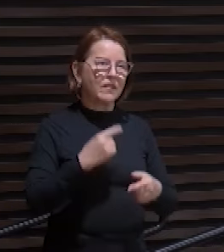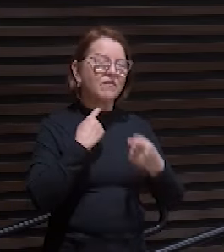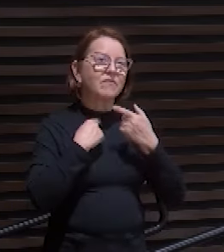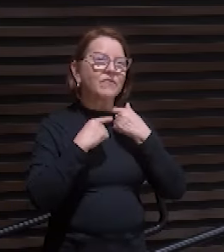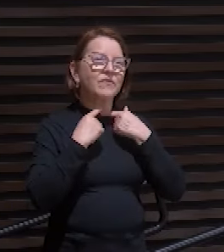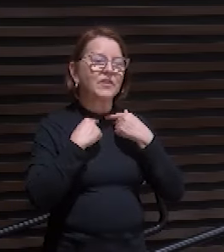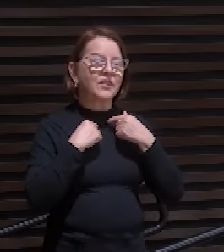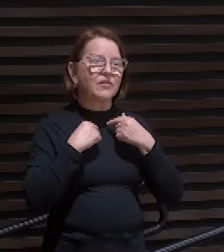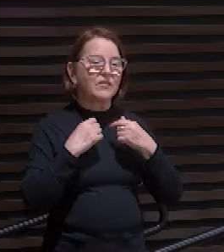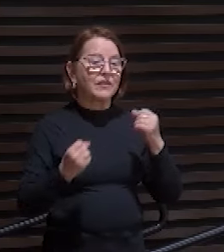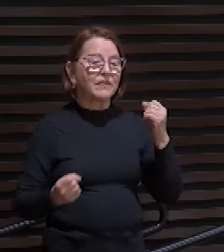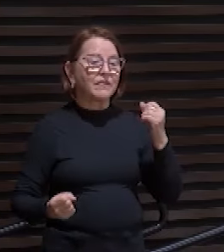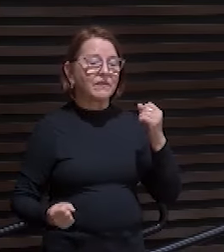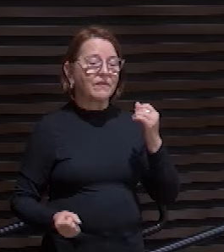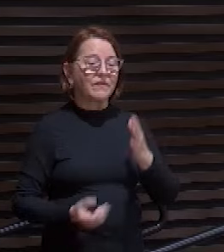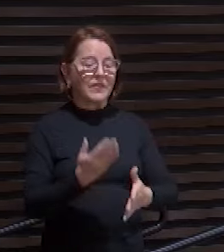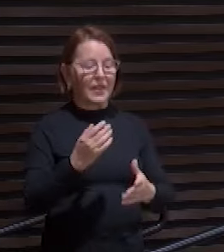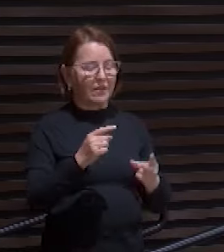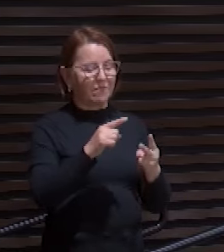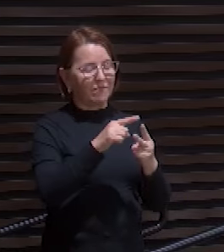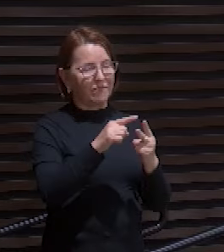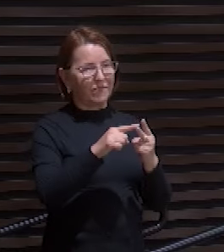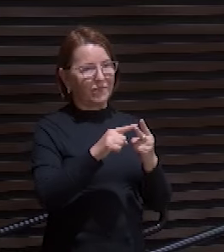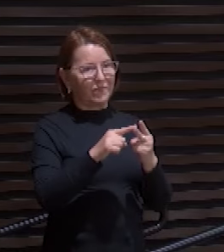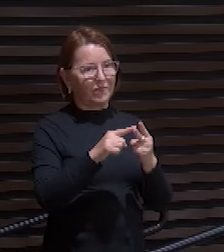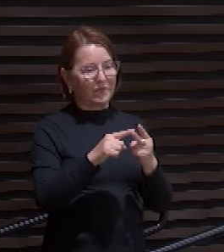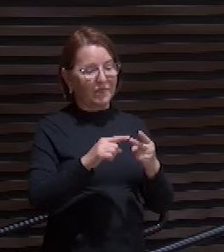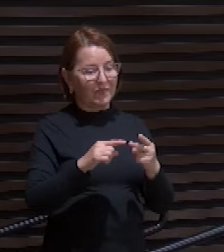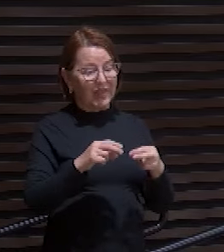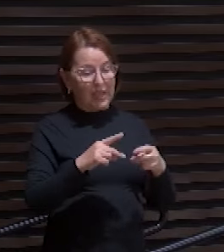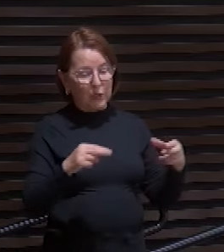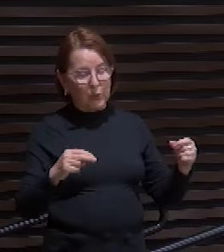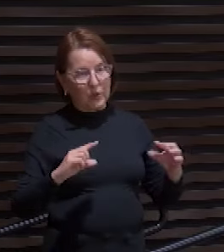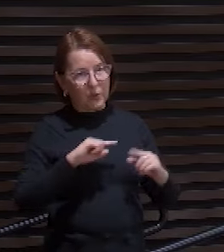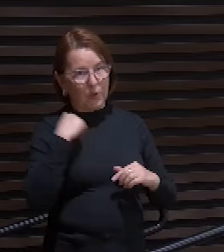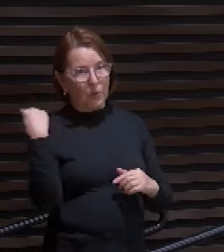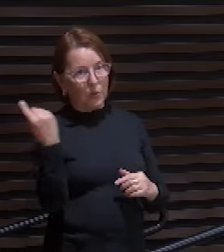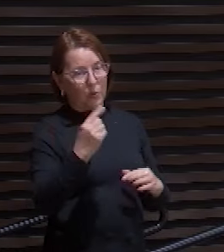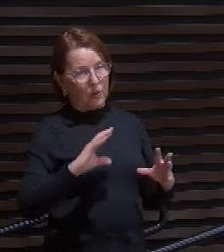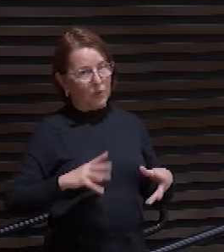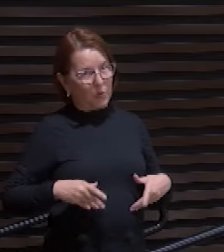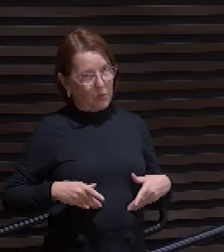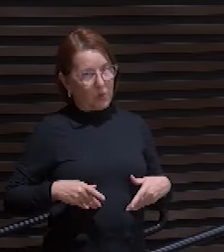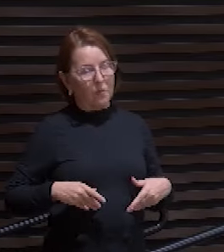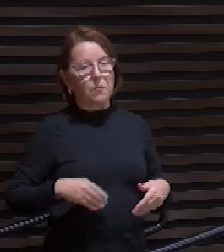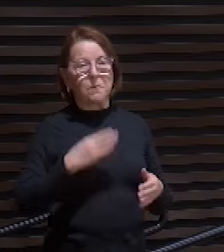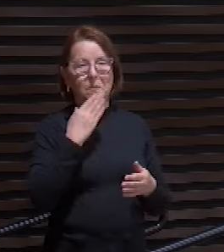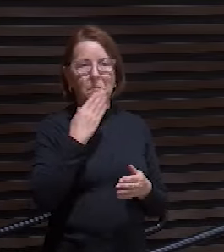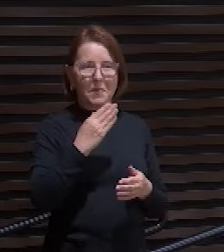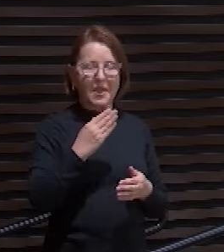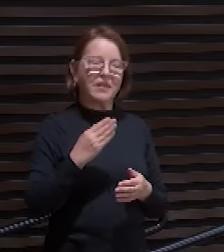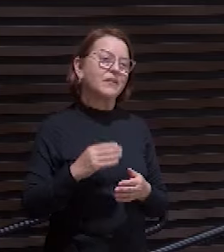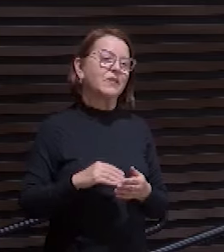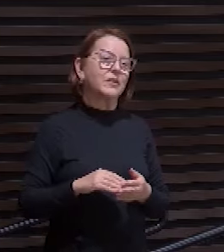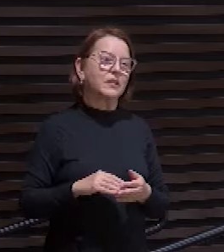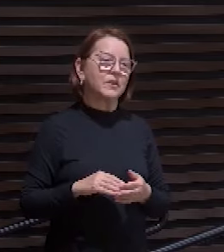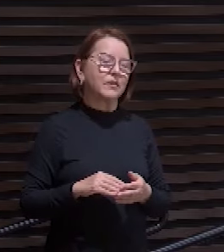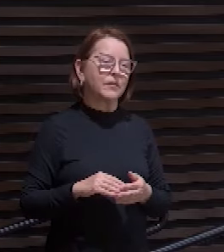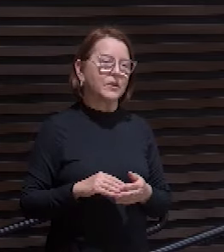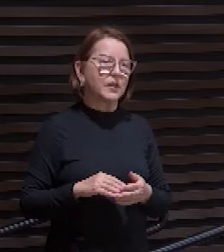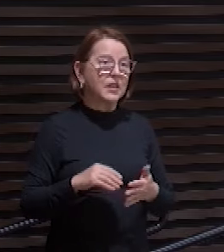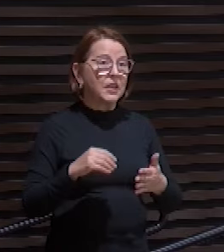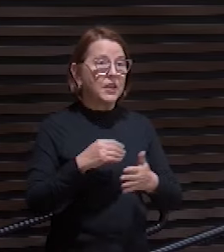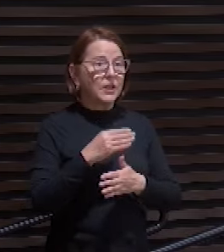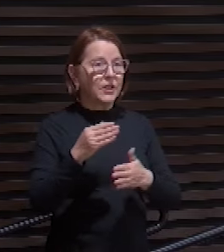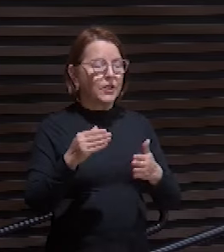de duas fontes: aquilo que o nosso corpo pede, ou seja, dos instintos naturais, e de todos